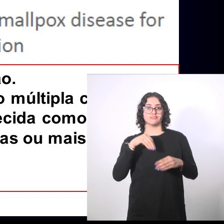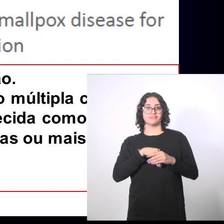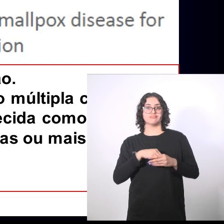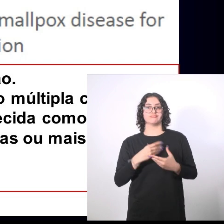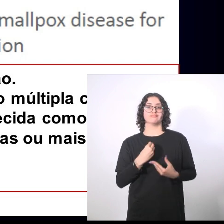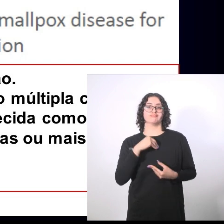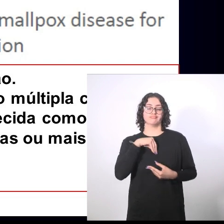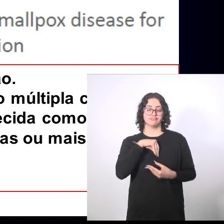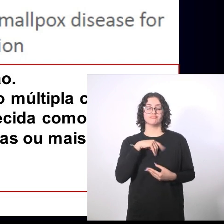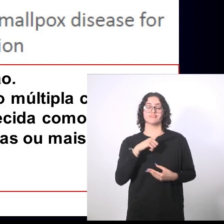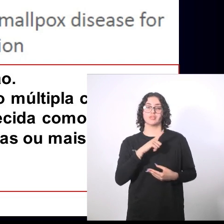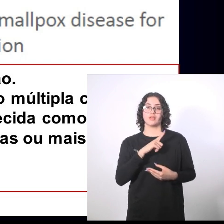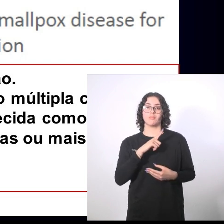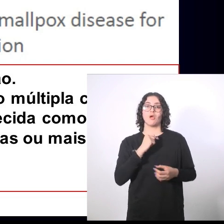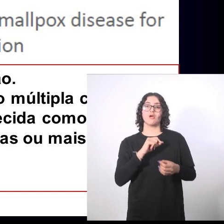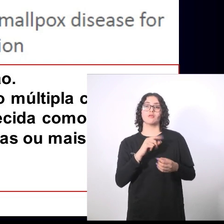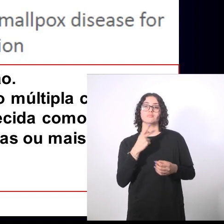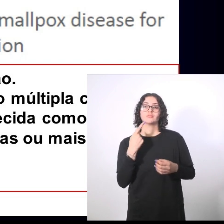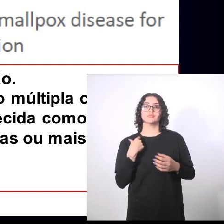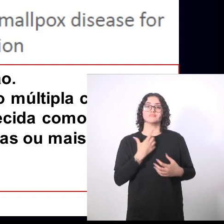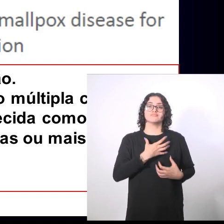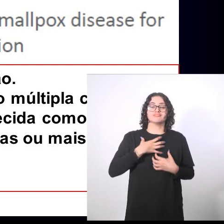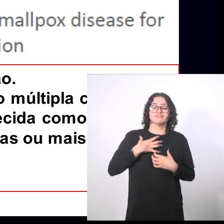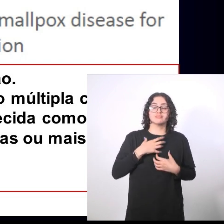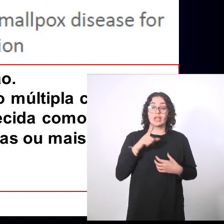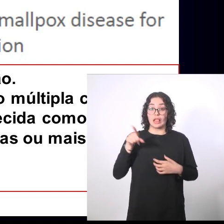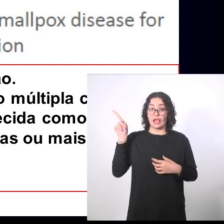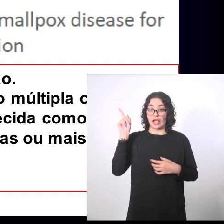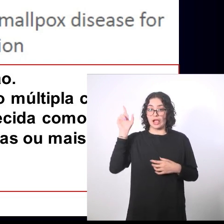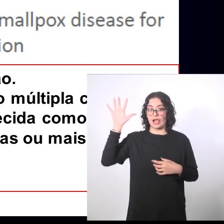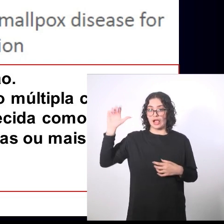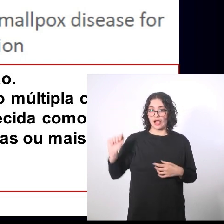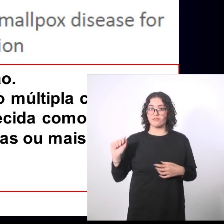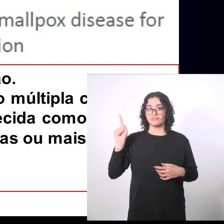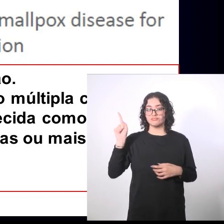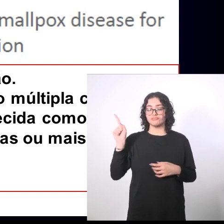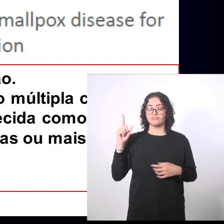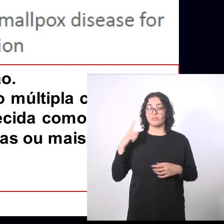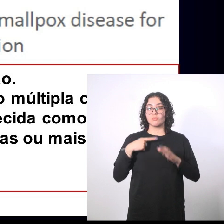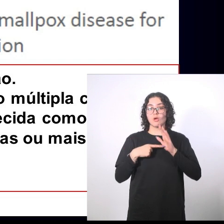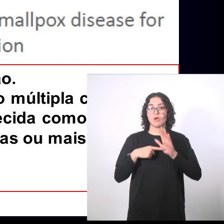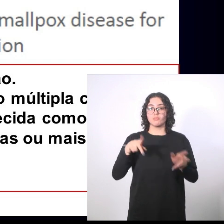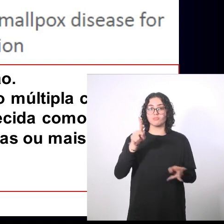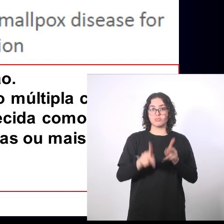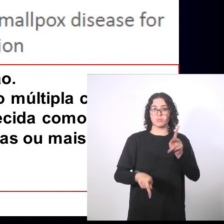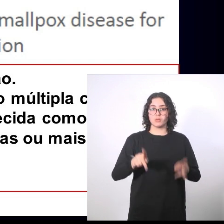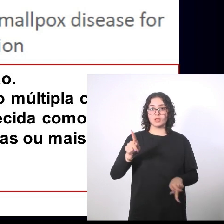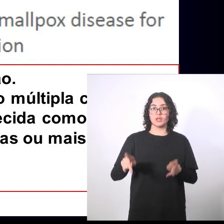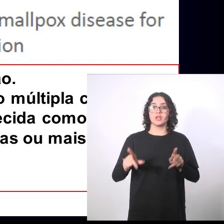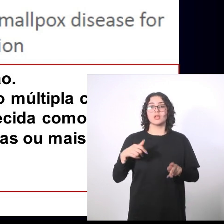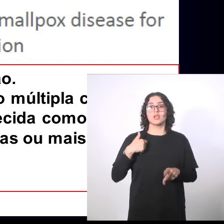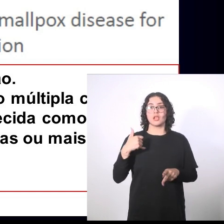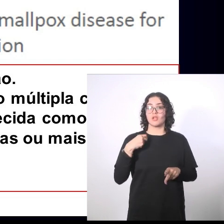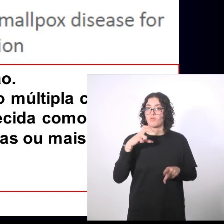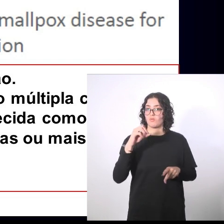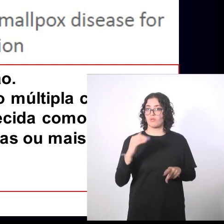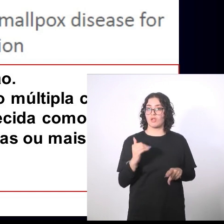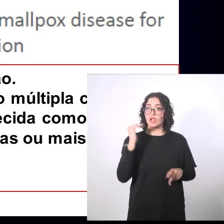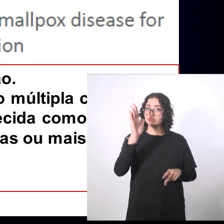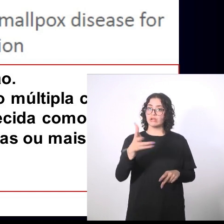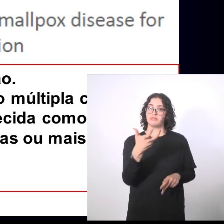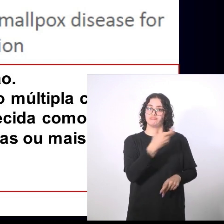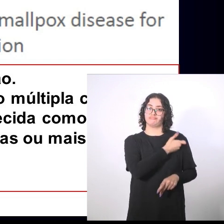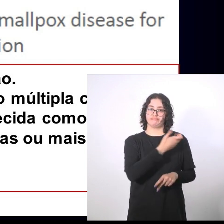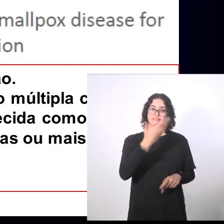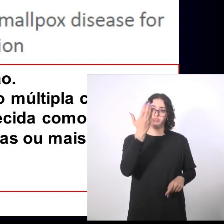oferecer proteção. Há alguns estudos preliminares na África que mostraram que populações que eram acima de 50 anos, portanto